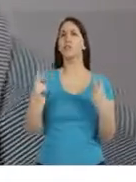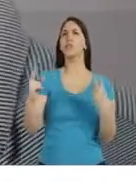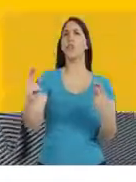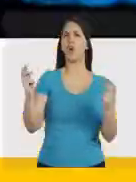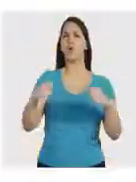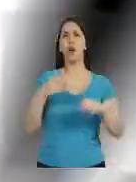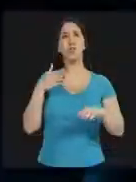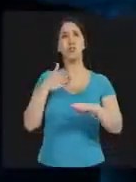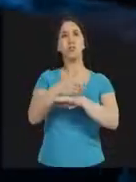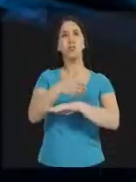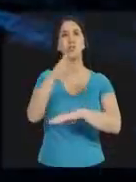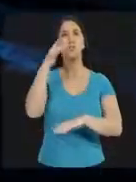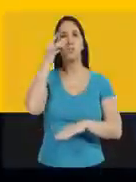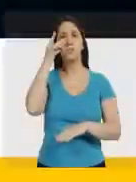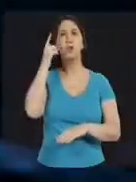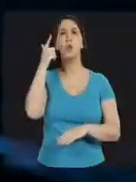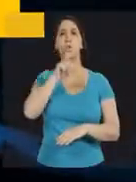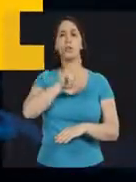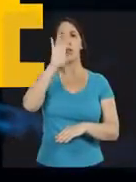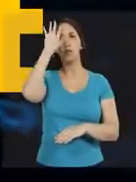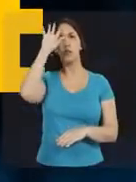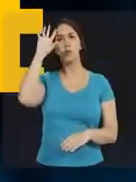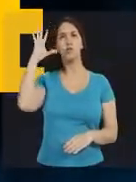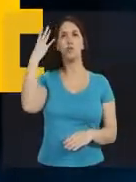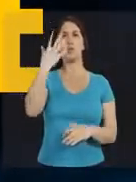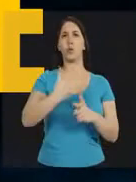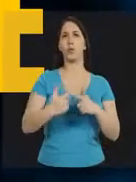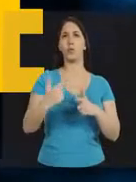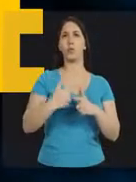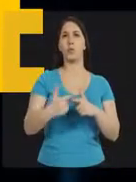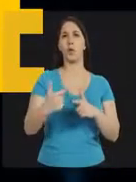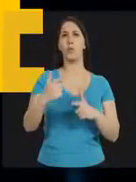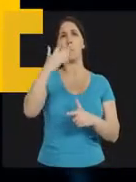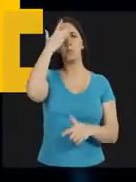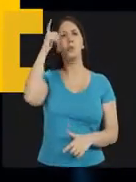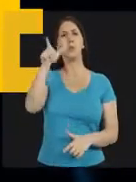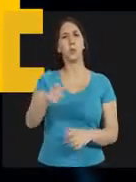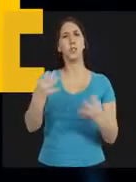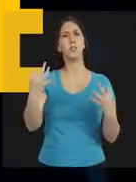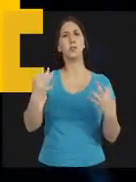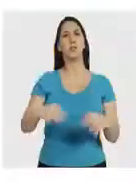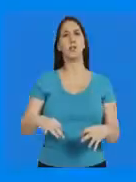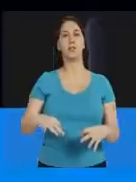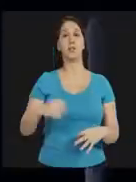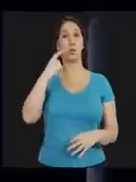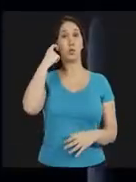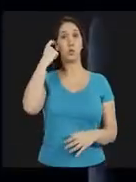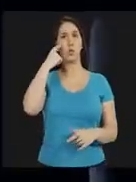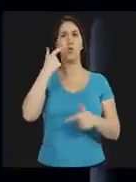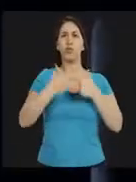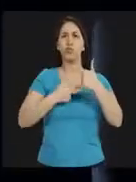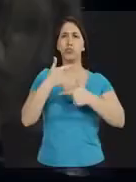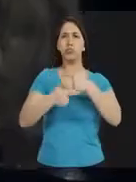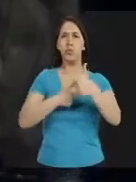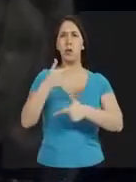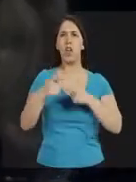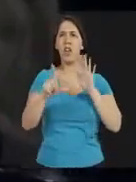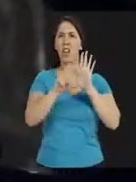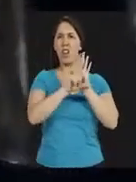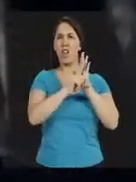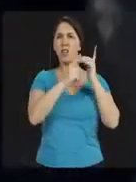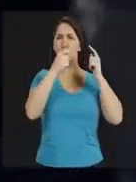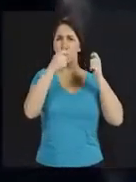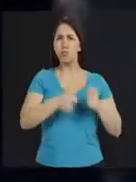absoluta certeza. João Governador vai trabalhar para endurecer as leis contra o crime. Venho afirmando e